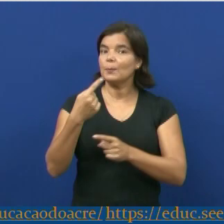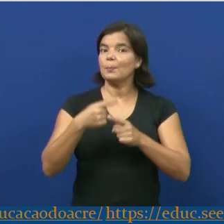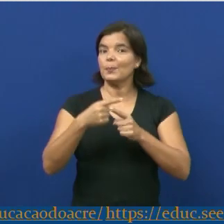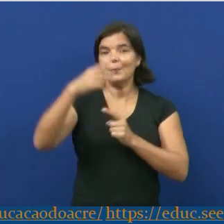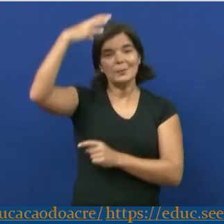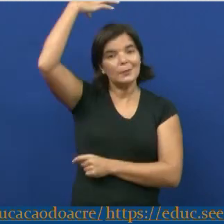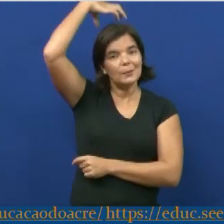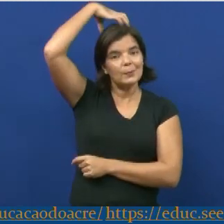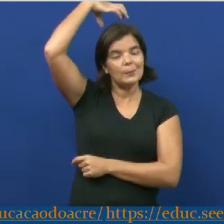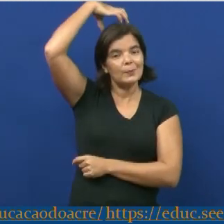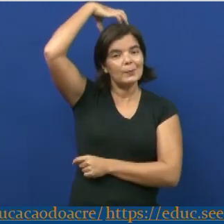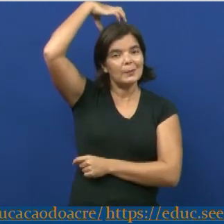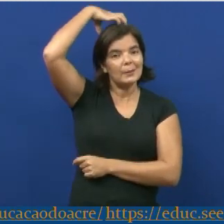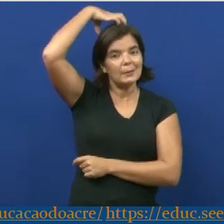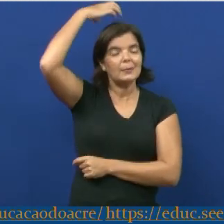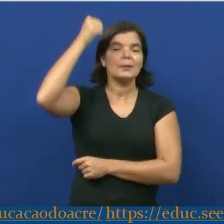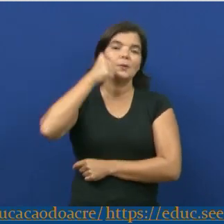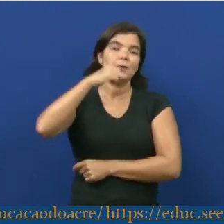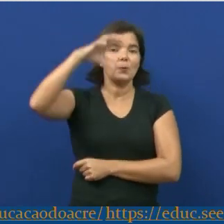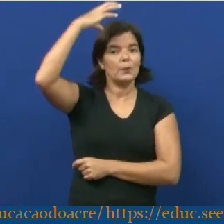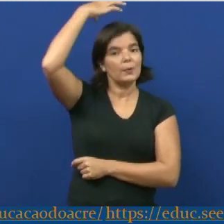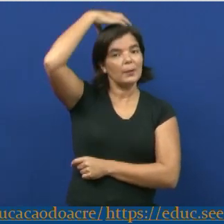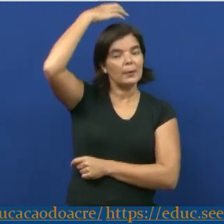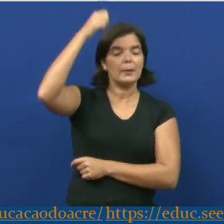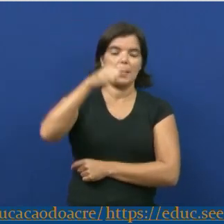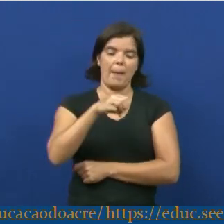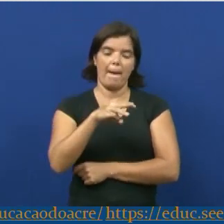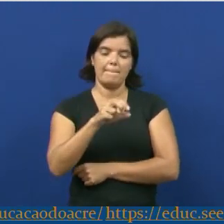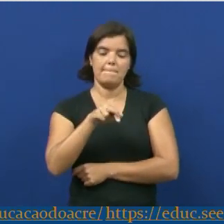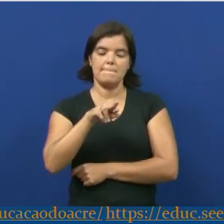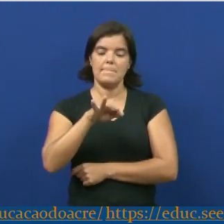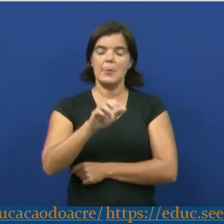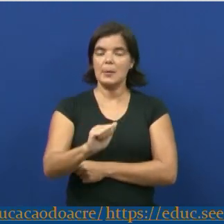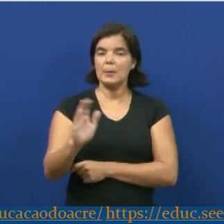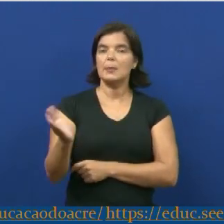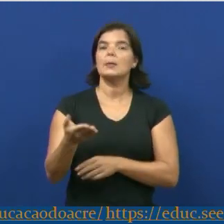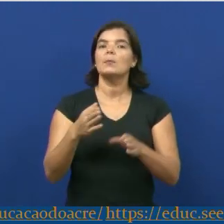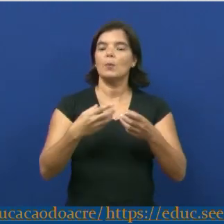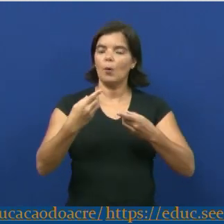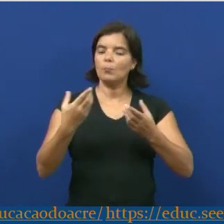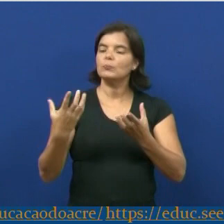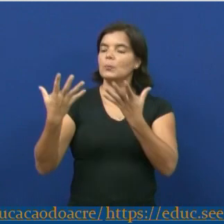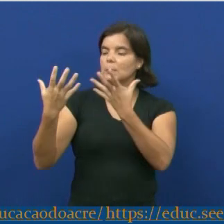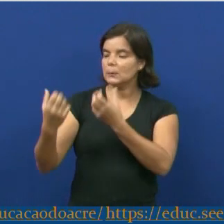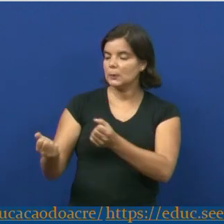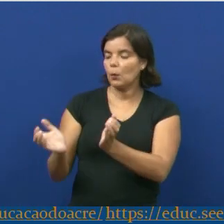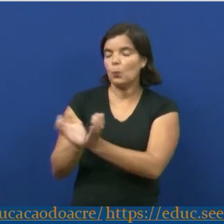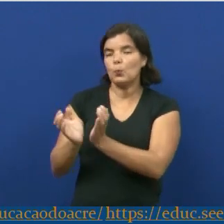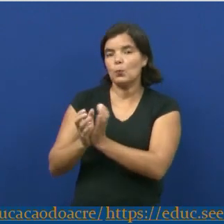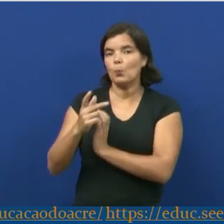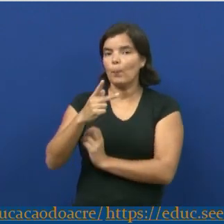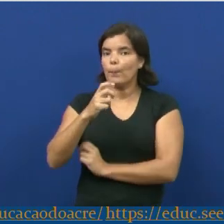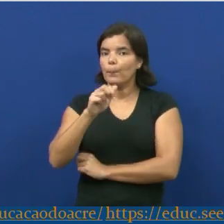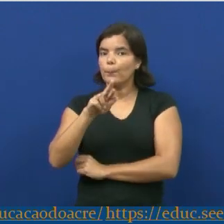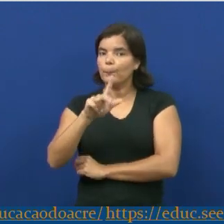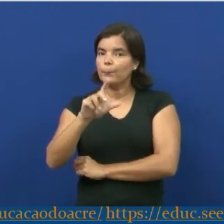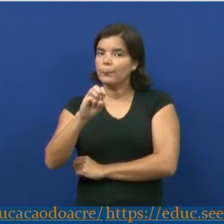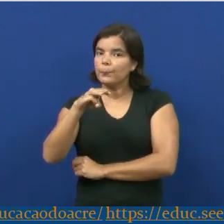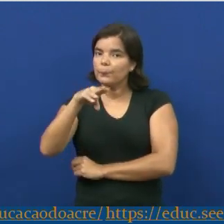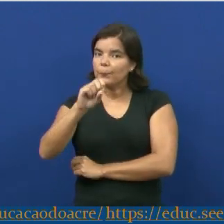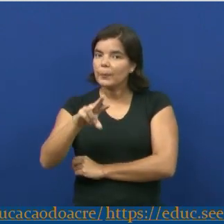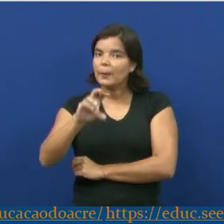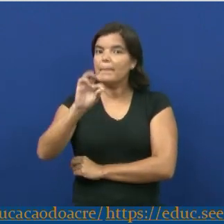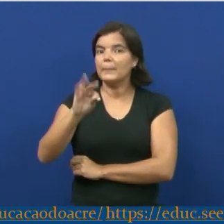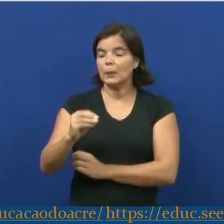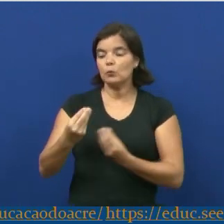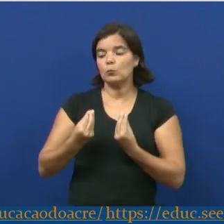os reis, né, o rei e a rainha, a Maria e o Guilherme de Orange, vão entrar em acordo com o parlamento. Então, eles cederam a